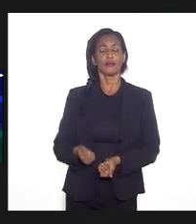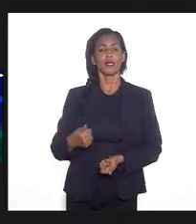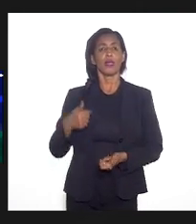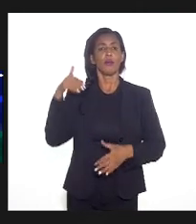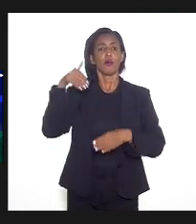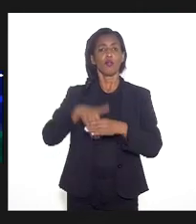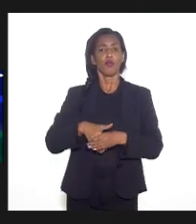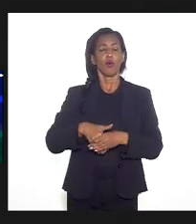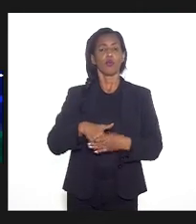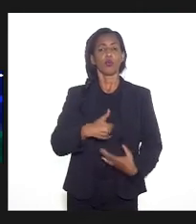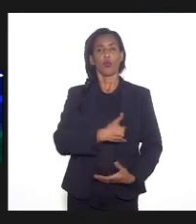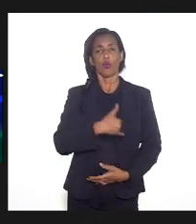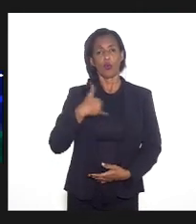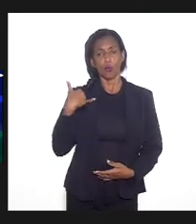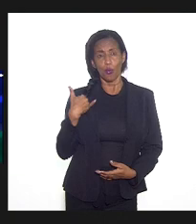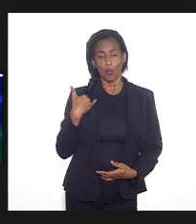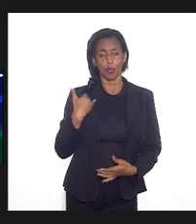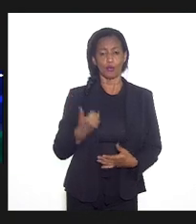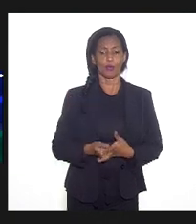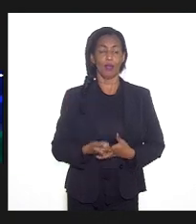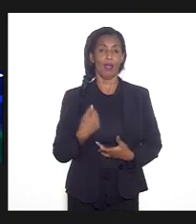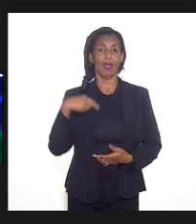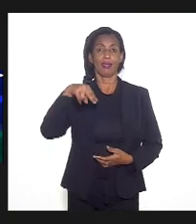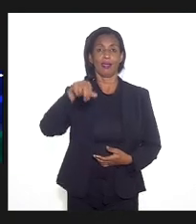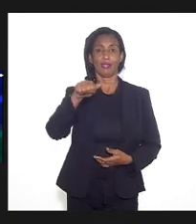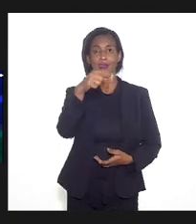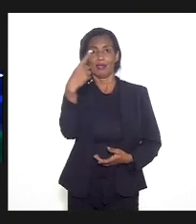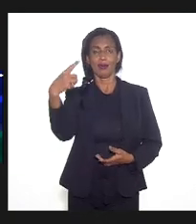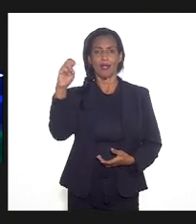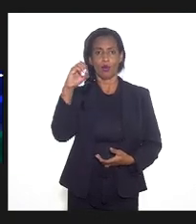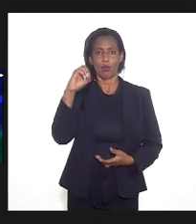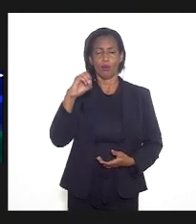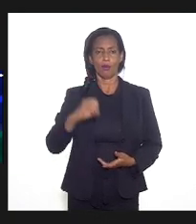e com muita tranquilidade e serenidade é não.